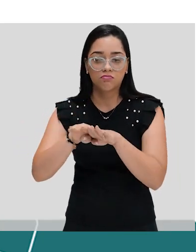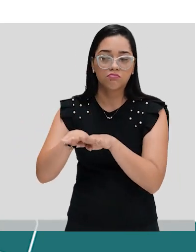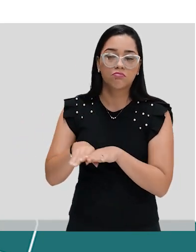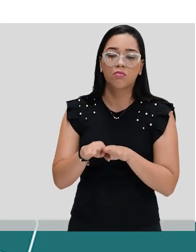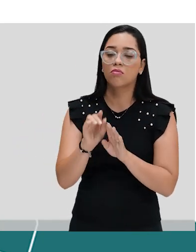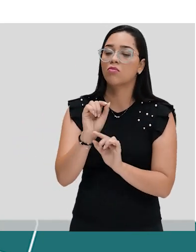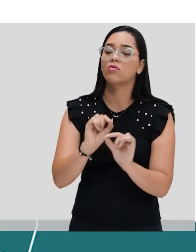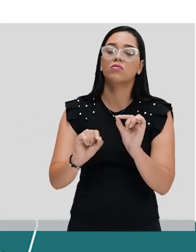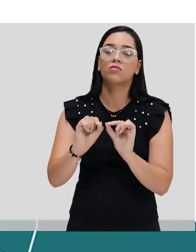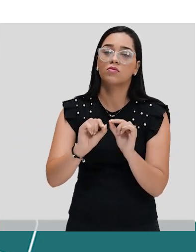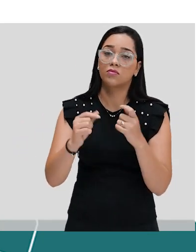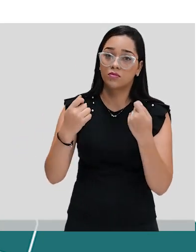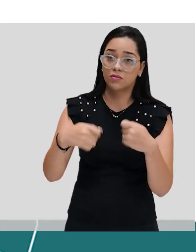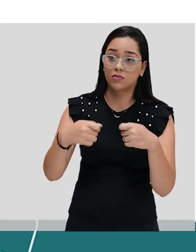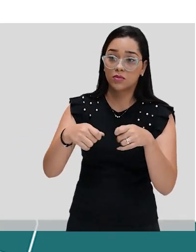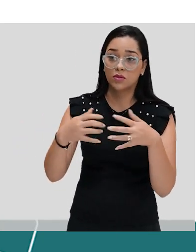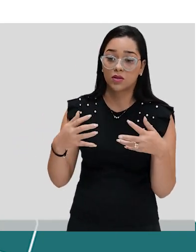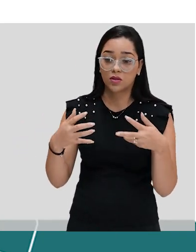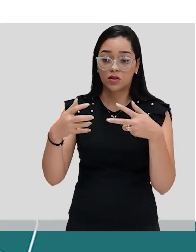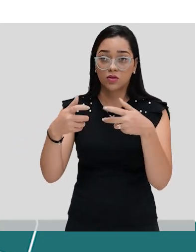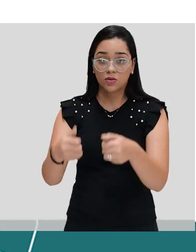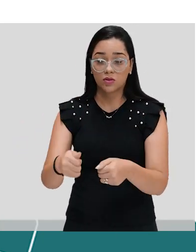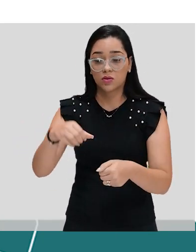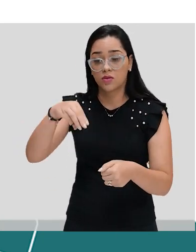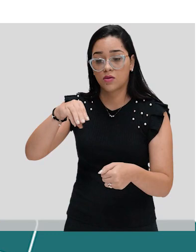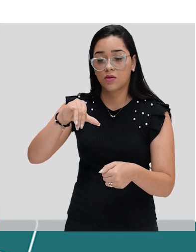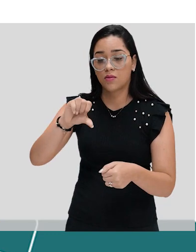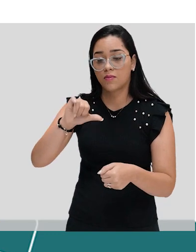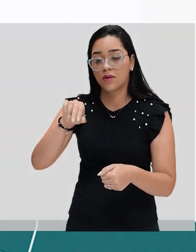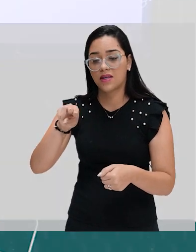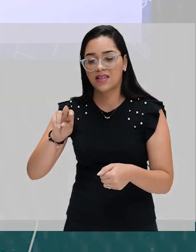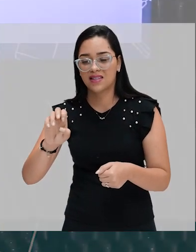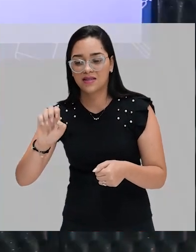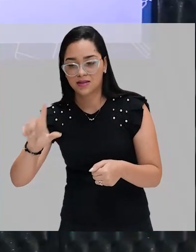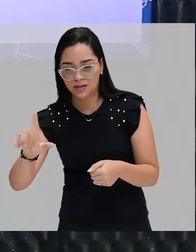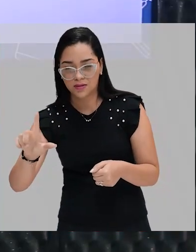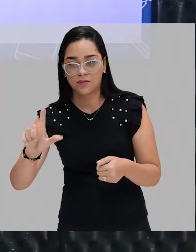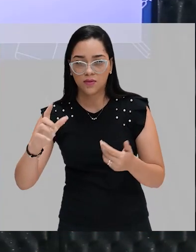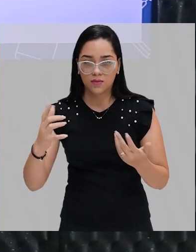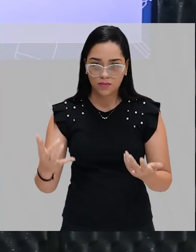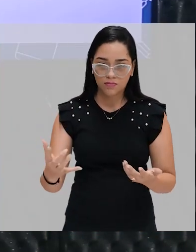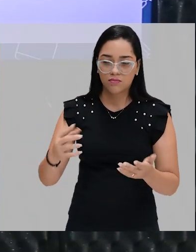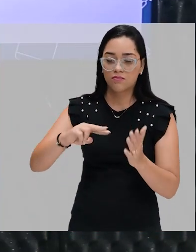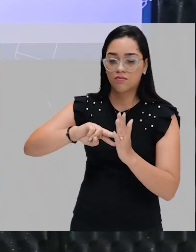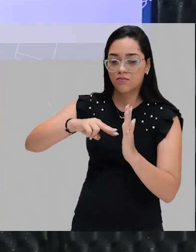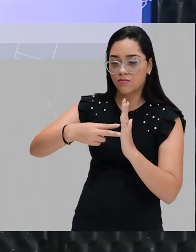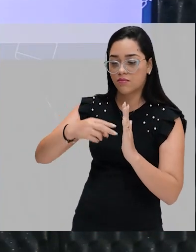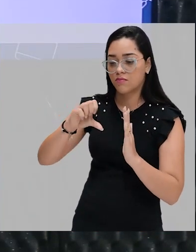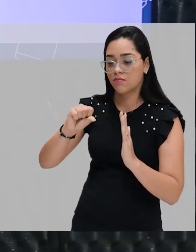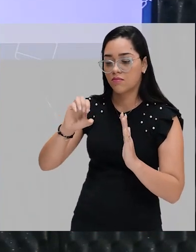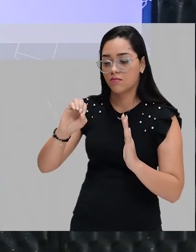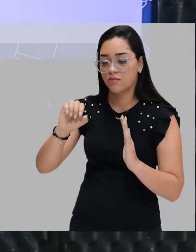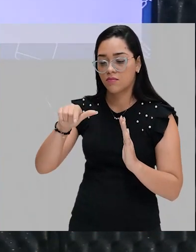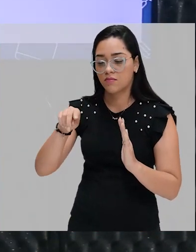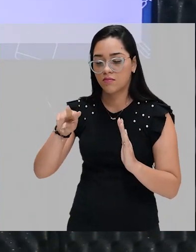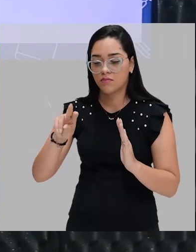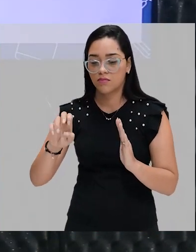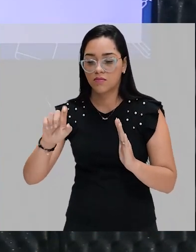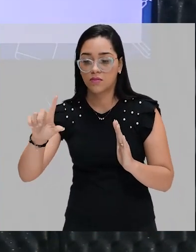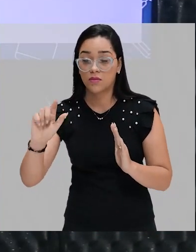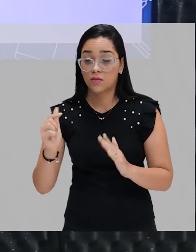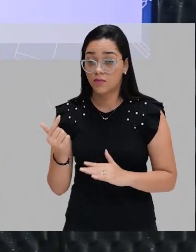uma substância tem que ser totalmente miscível, ou seja, solúvel em uma outra, né? Essa